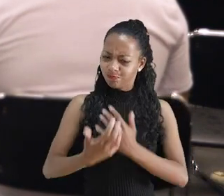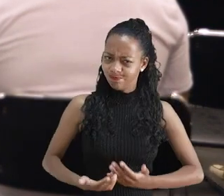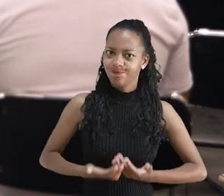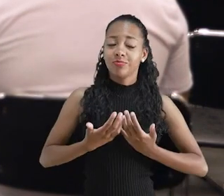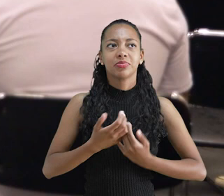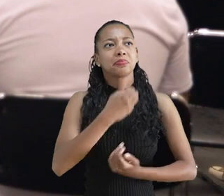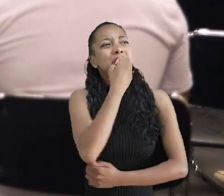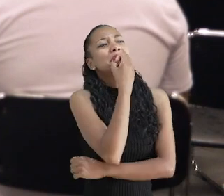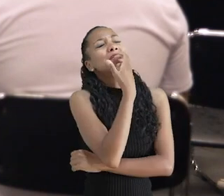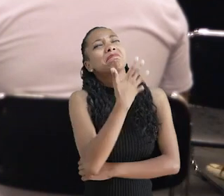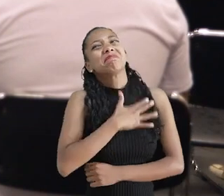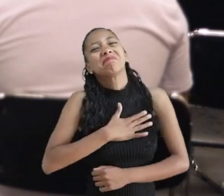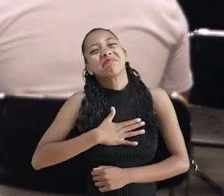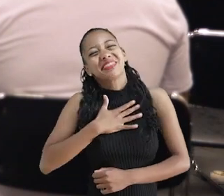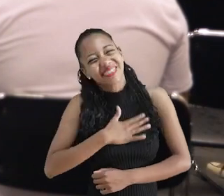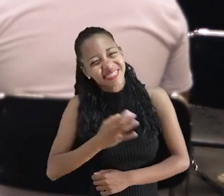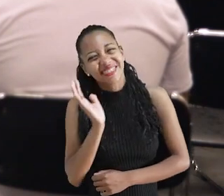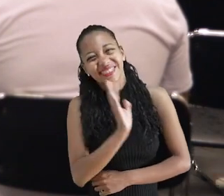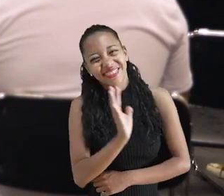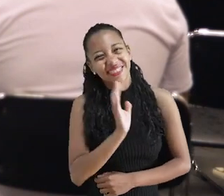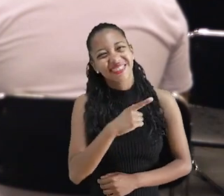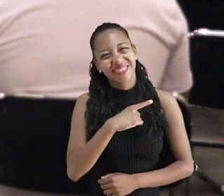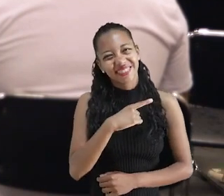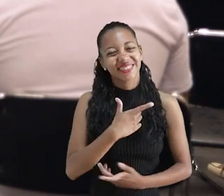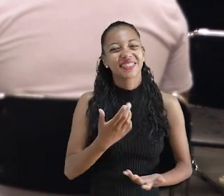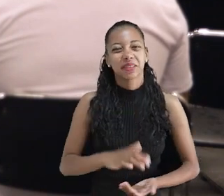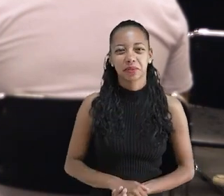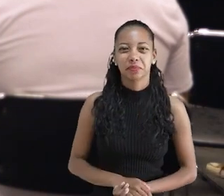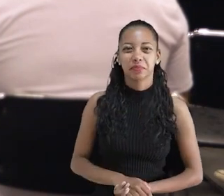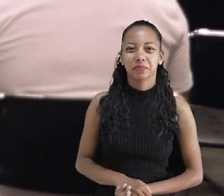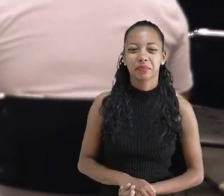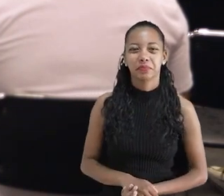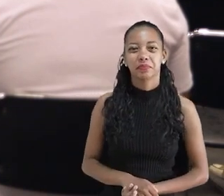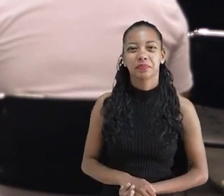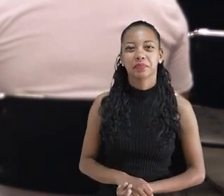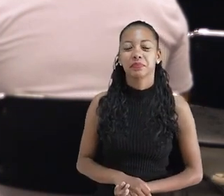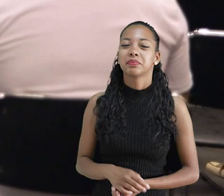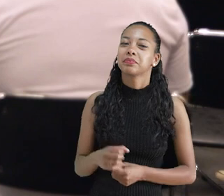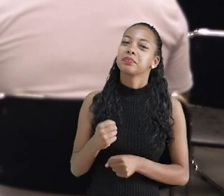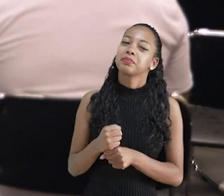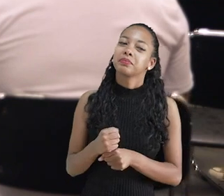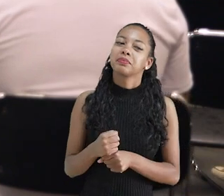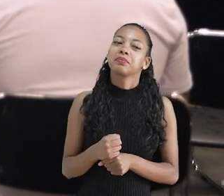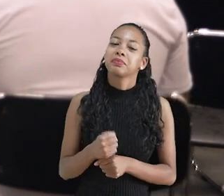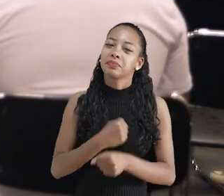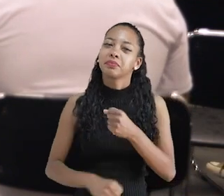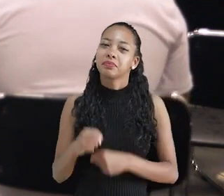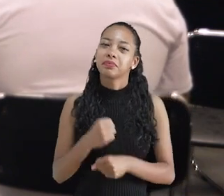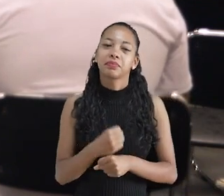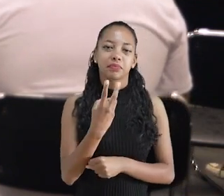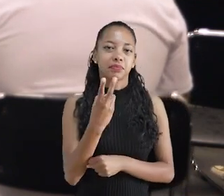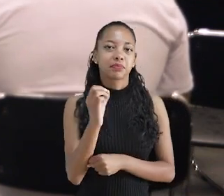eh representatividade que o fim teve hoje nós temos outros também outras pessoas que fazem isso eh em